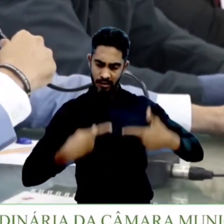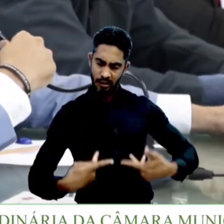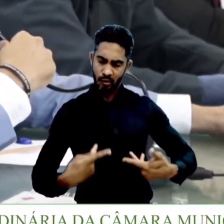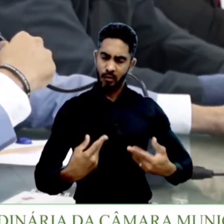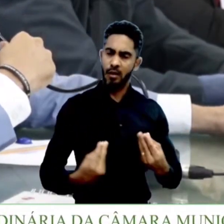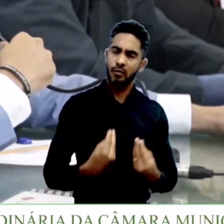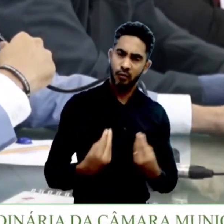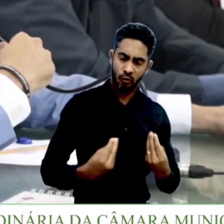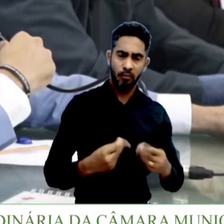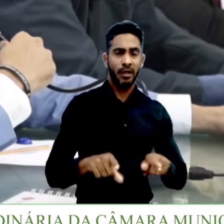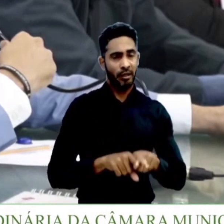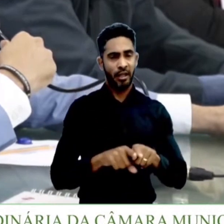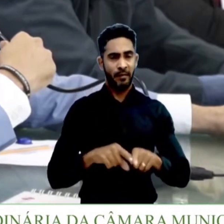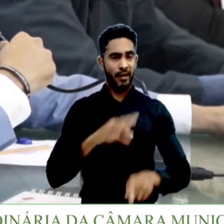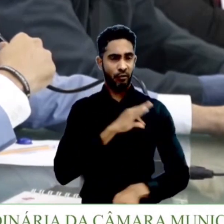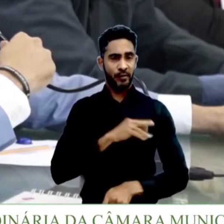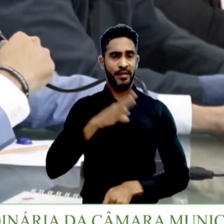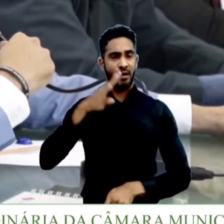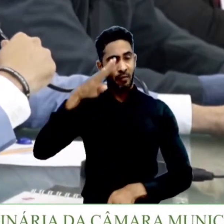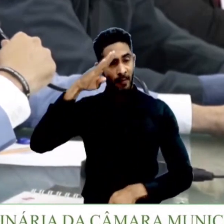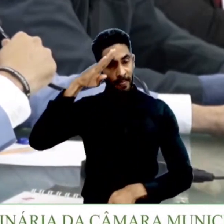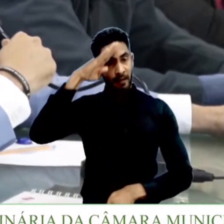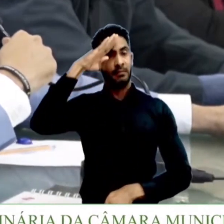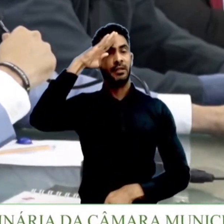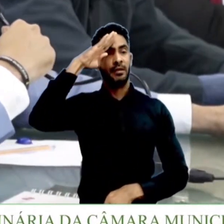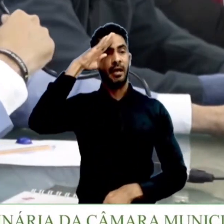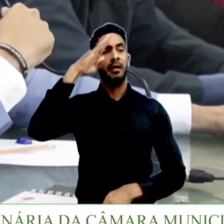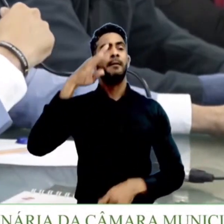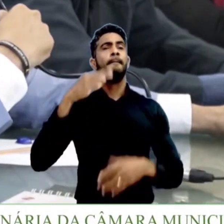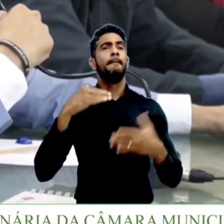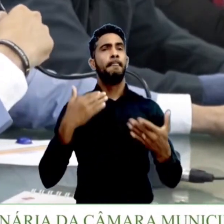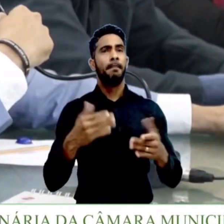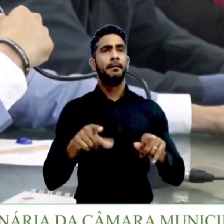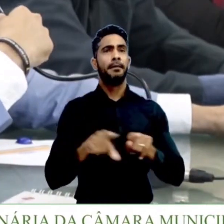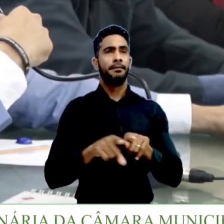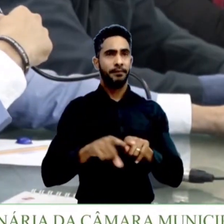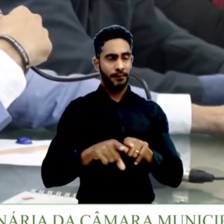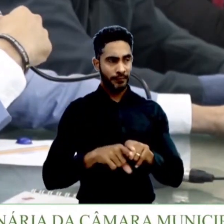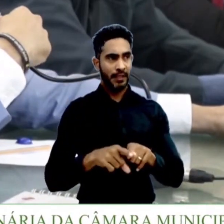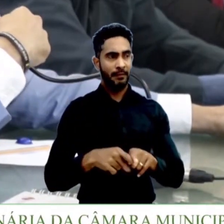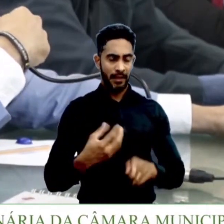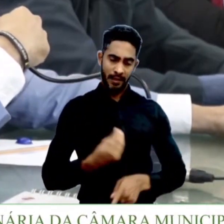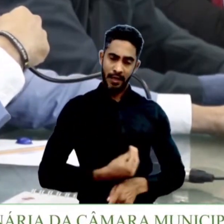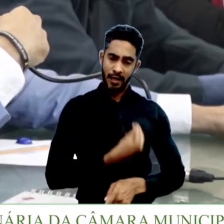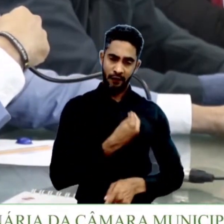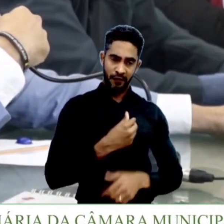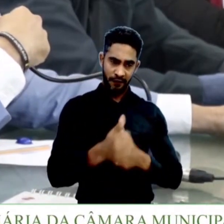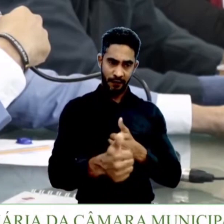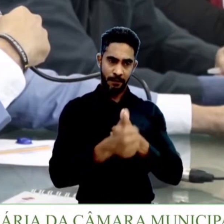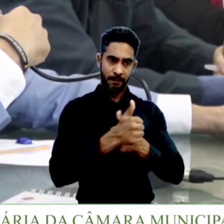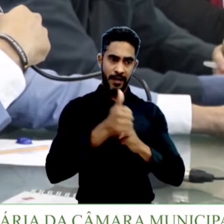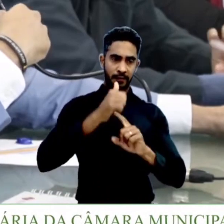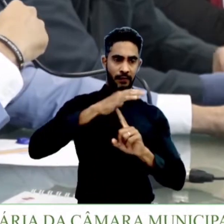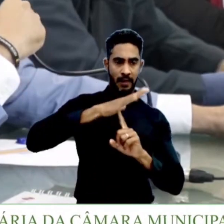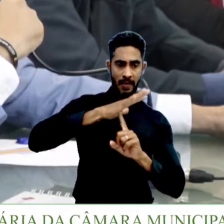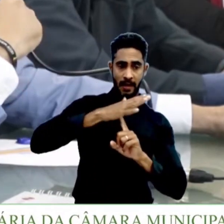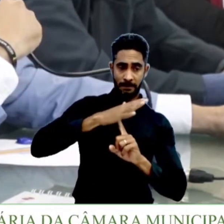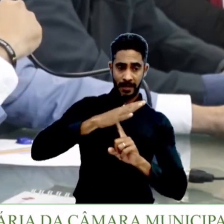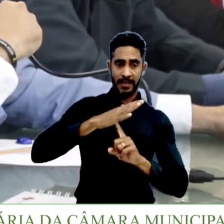falo como policial militar, que assim sou, e também falo como morador, que eu moro ali próximo à Praça do